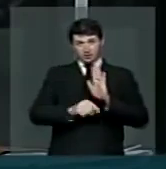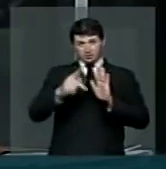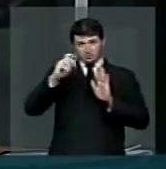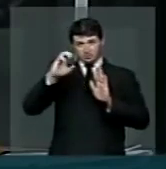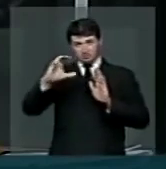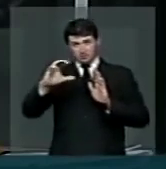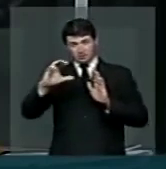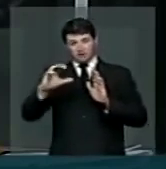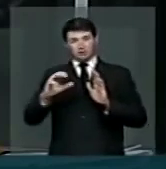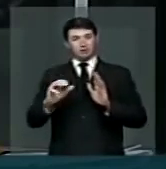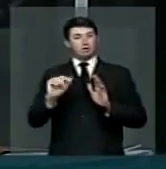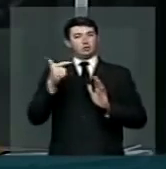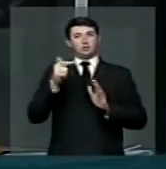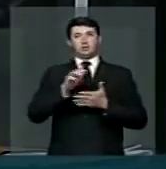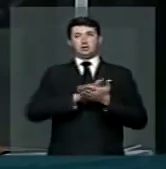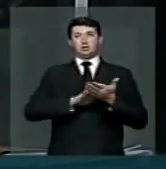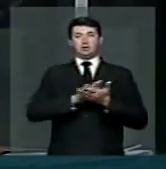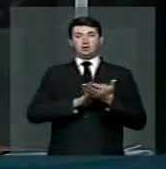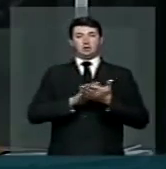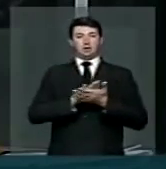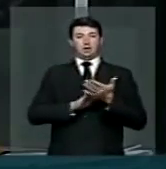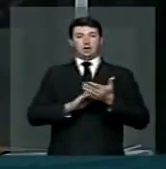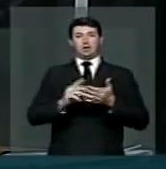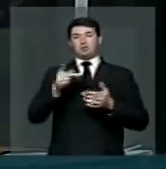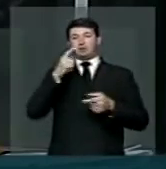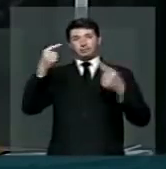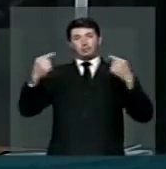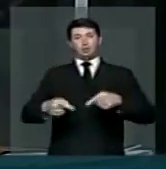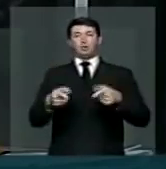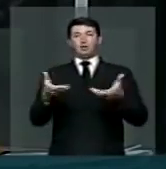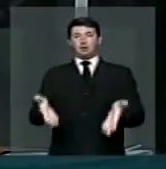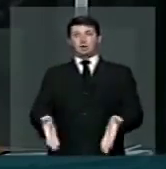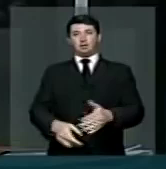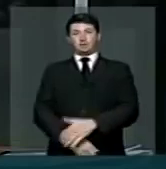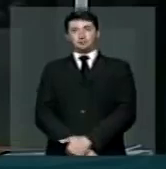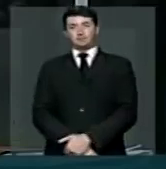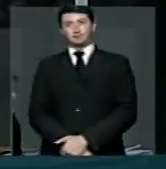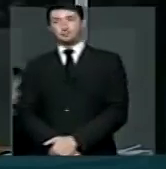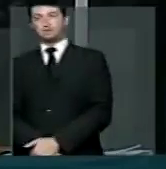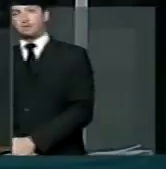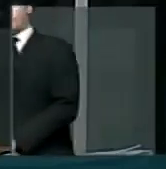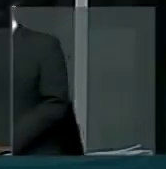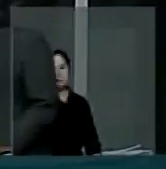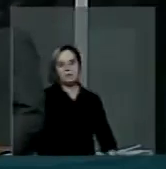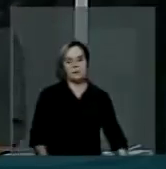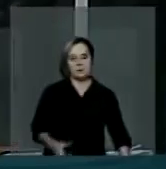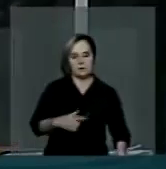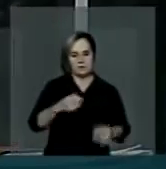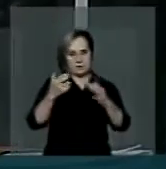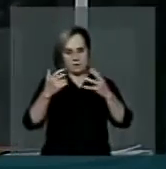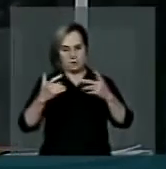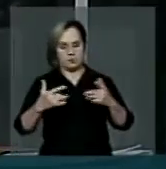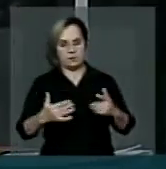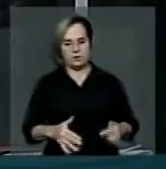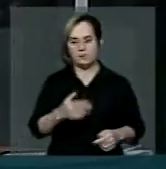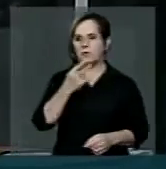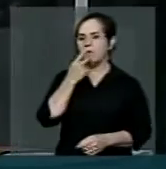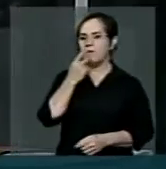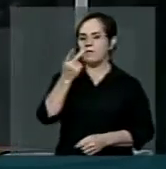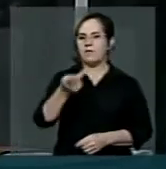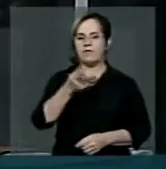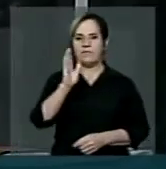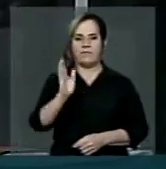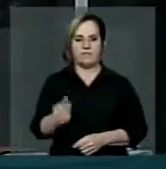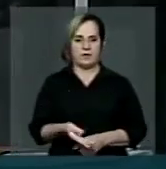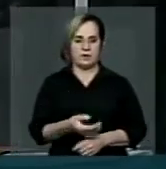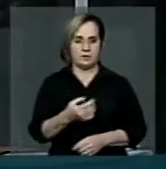PEC tiveram êxito ao contestá-lo naquele momento, relato o que Dallari afirmou. A